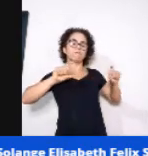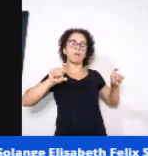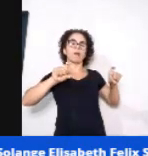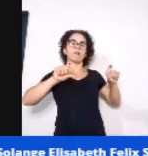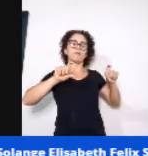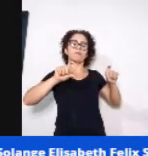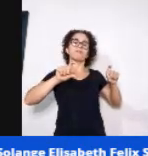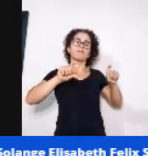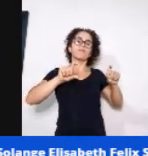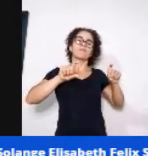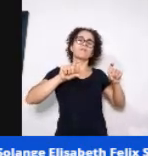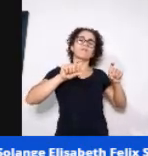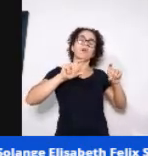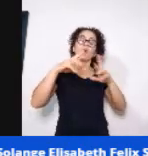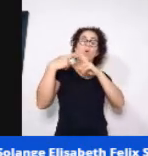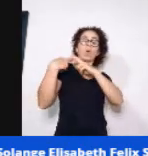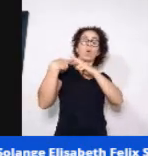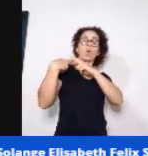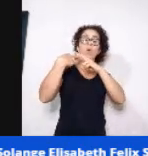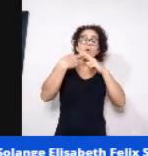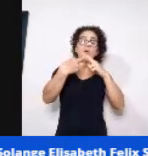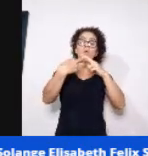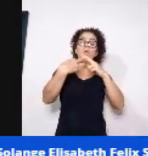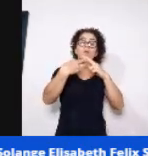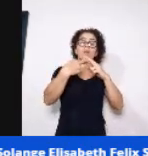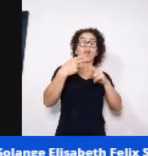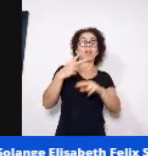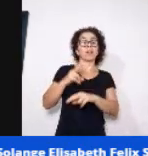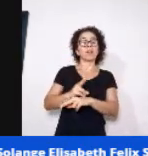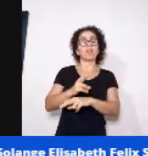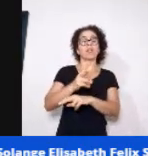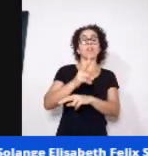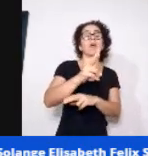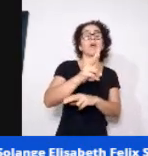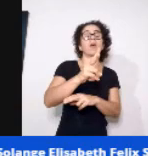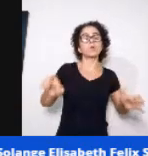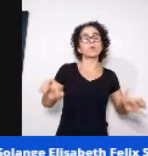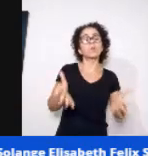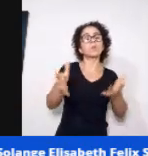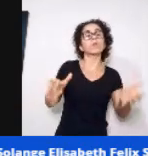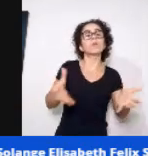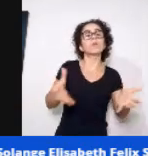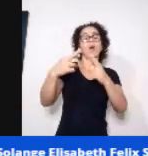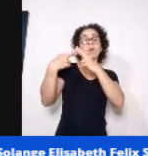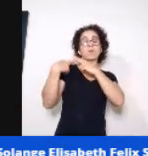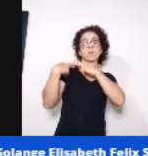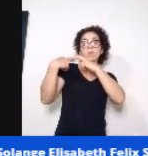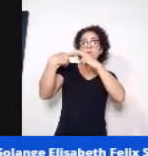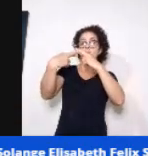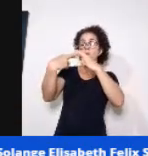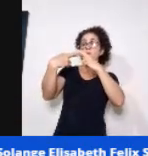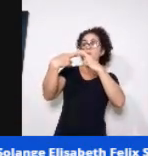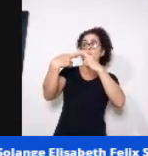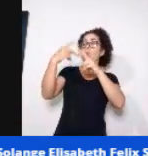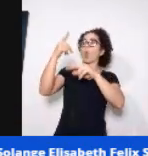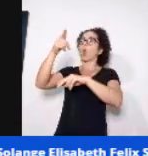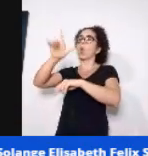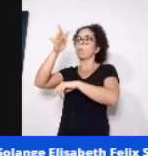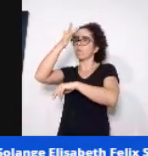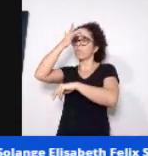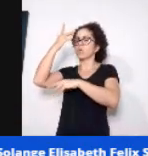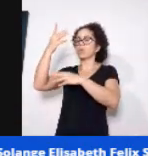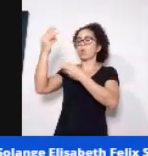te tornas eternamente responsável por aquilo que cativas, ou seja, a responsabilidade que o outro está jogando em mim.